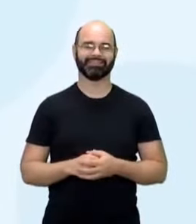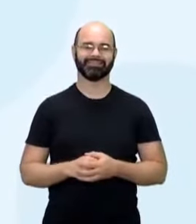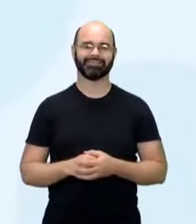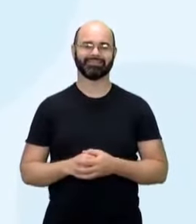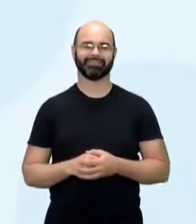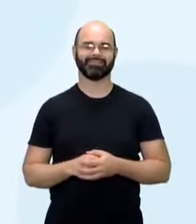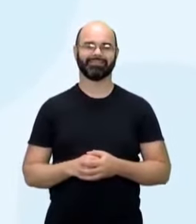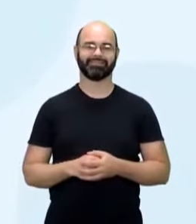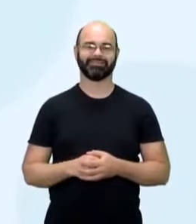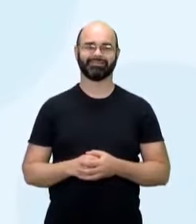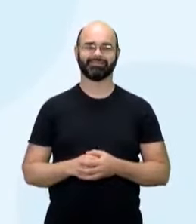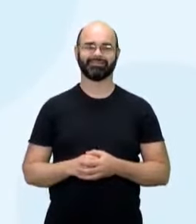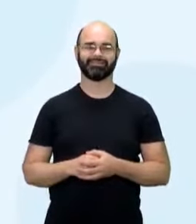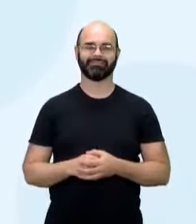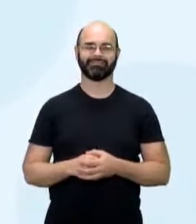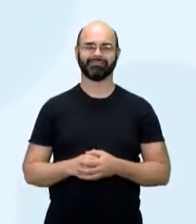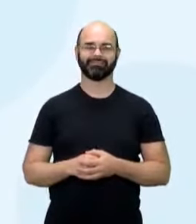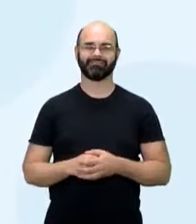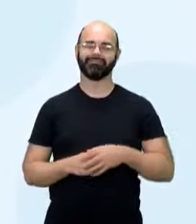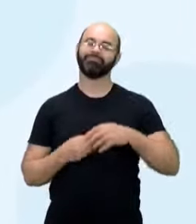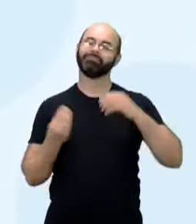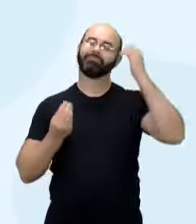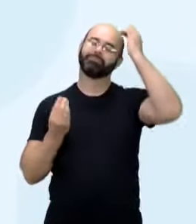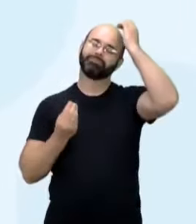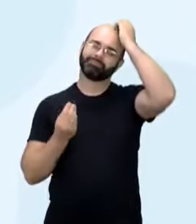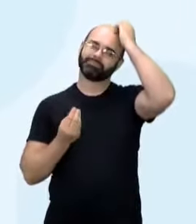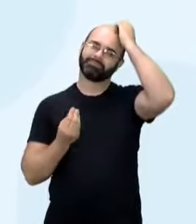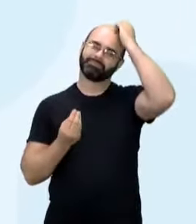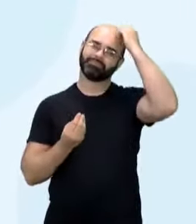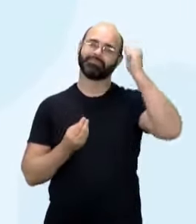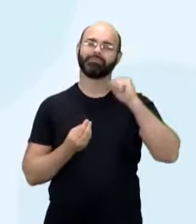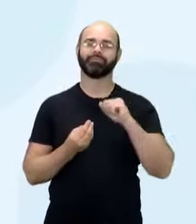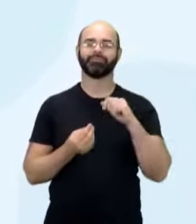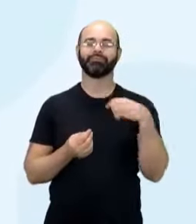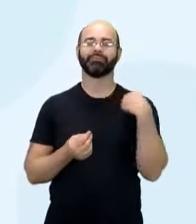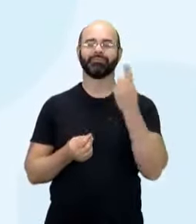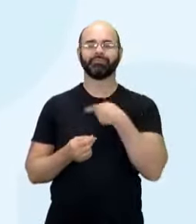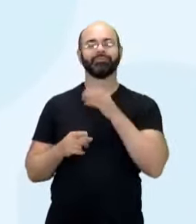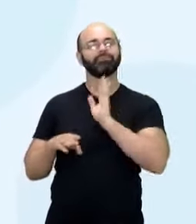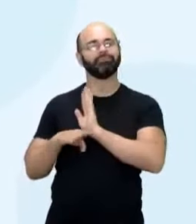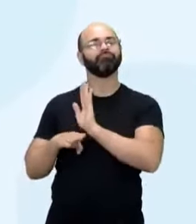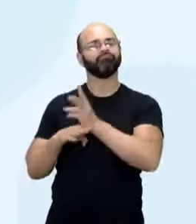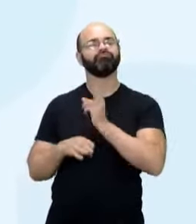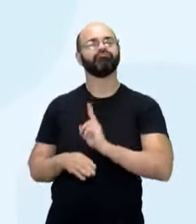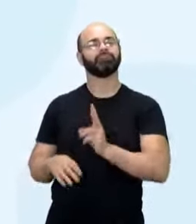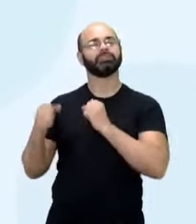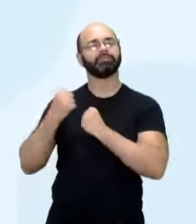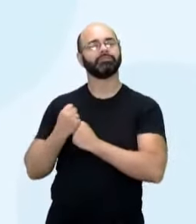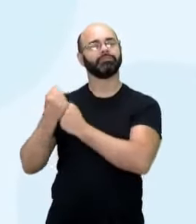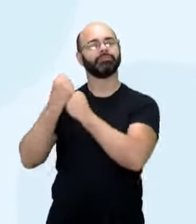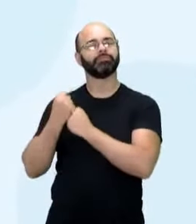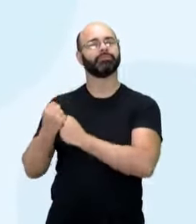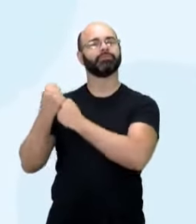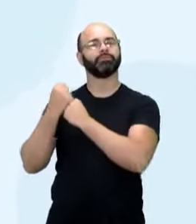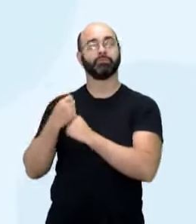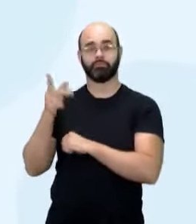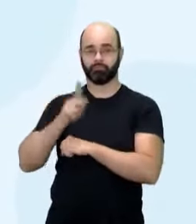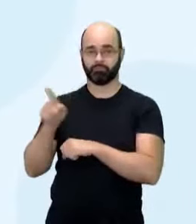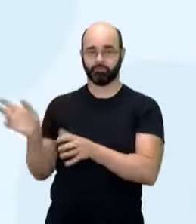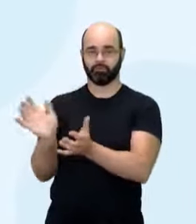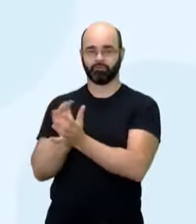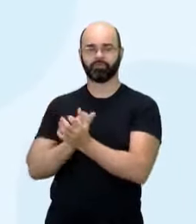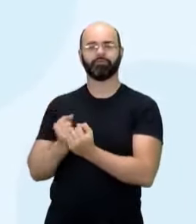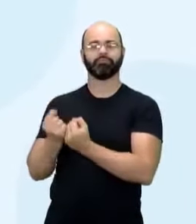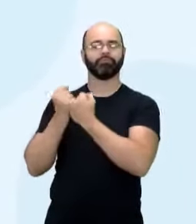aí é a seguinte, né? Como que a gente pode, então, continuar auxiliando e apoiando os professores